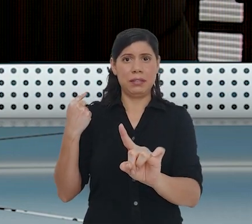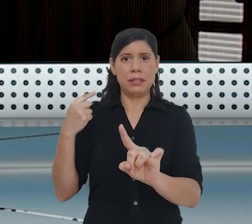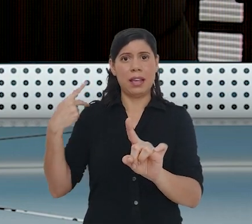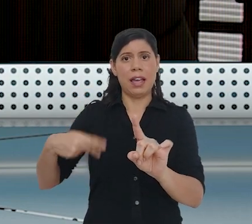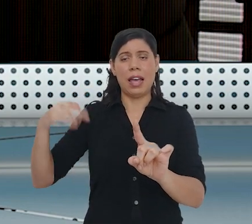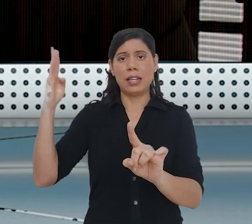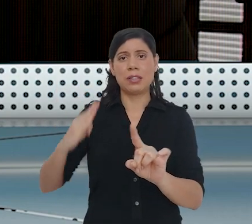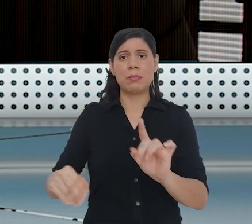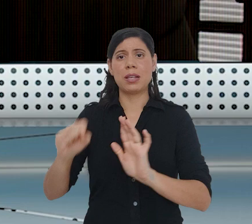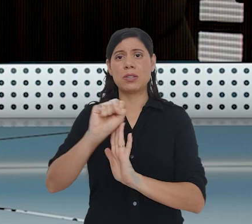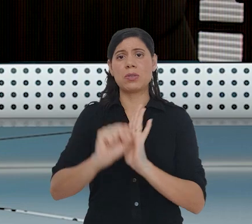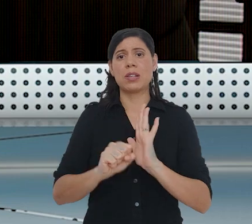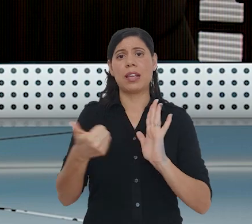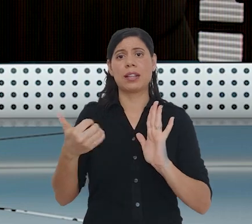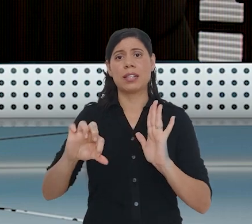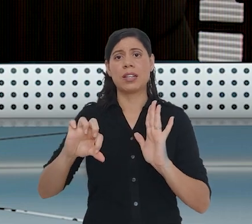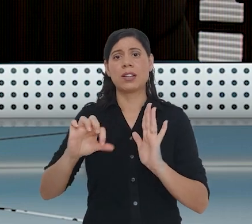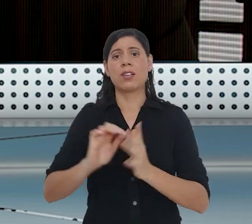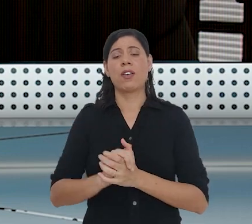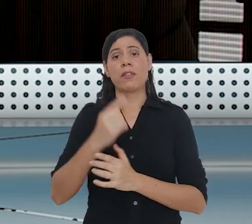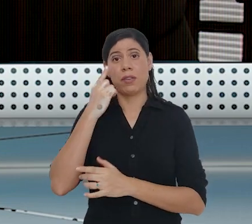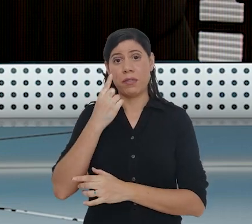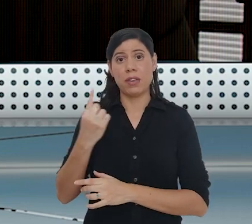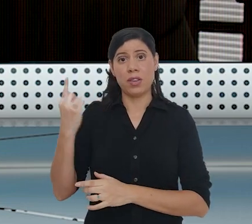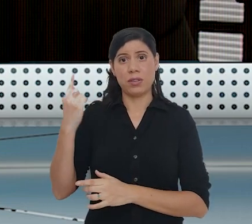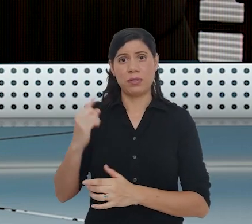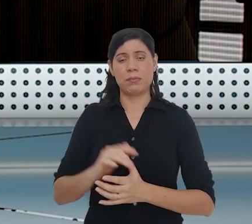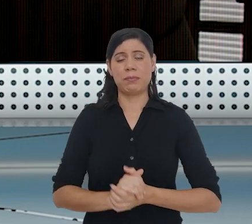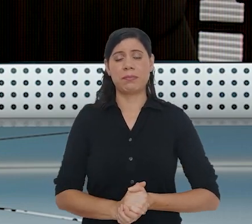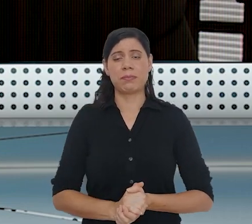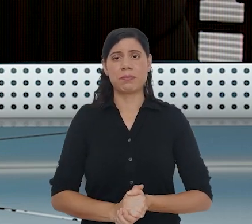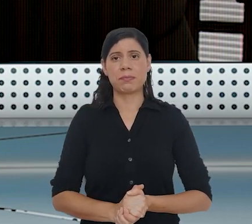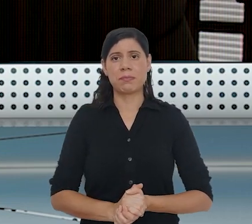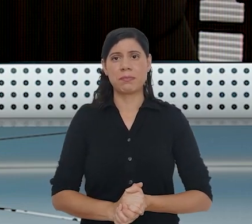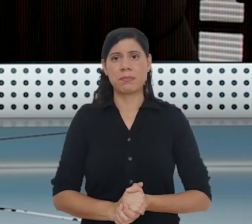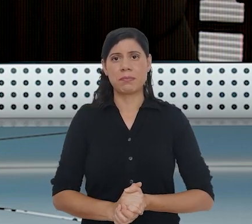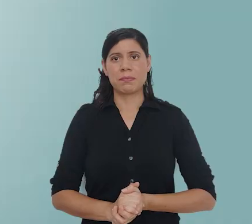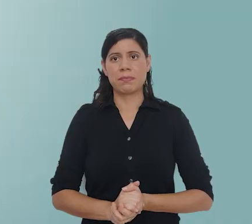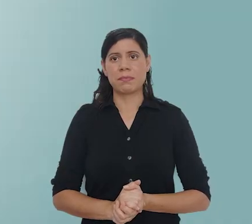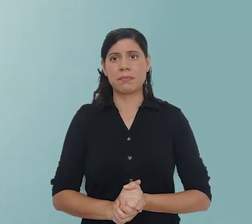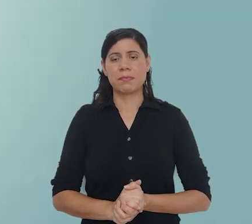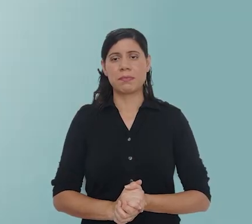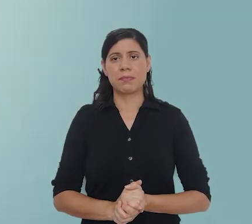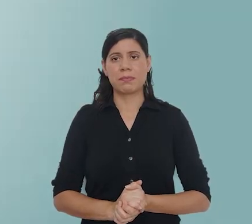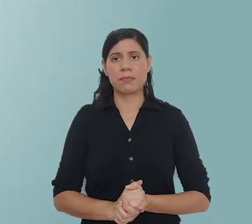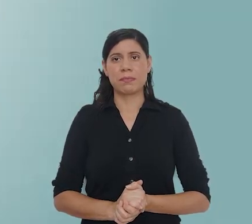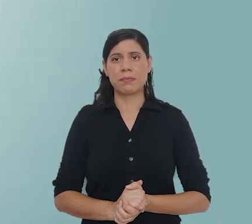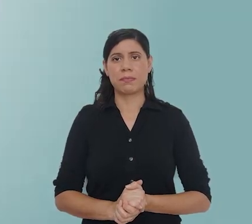no Brasil no século XIX. Acompanhe comigo no IT Entrevista.